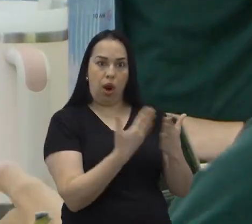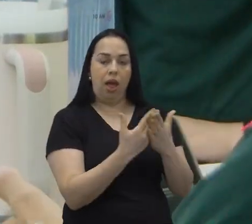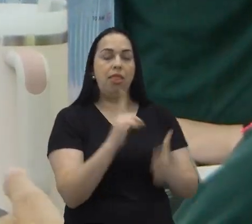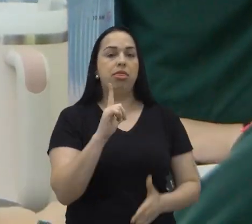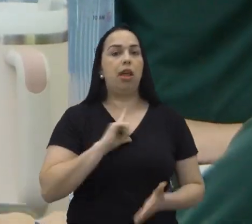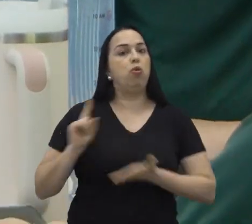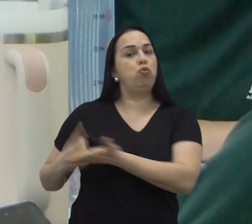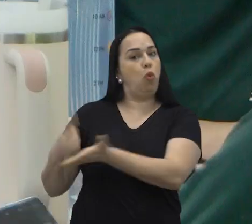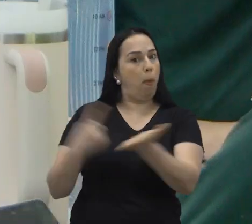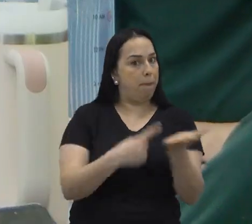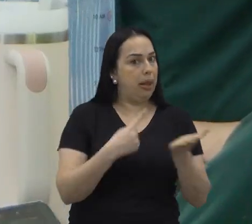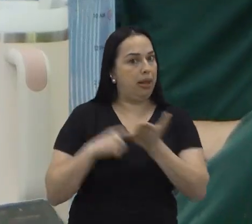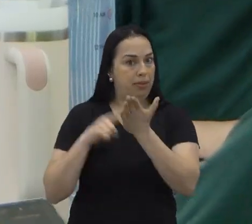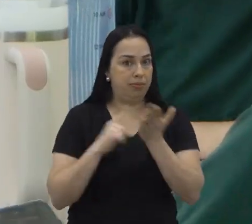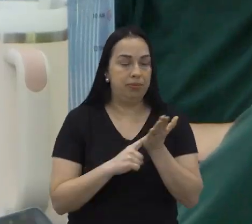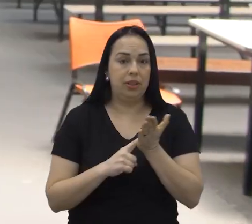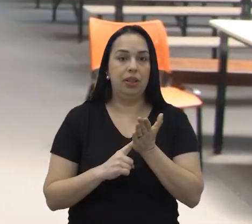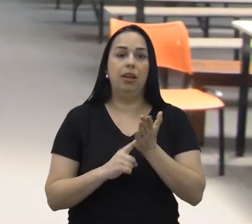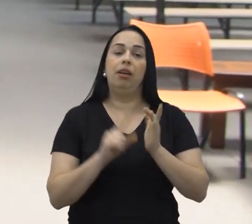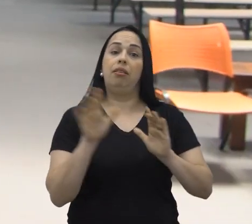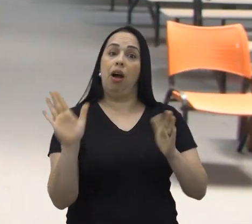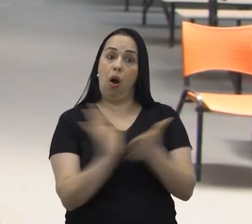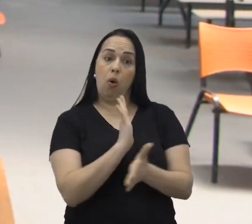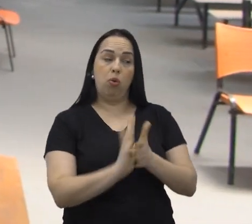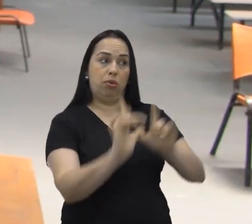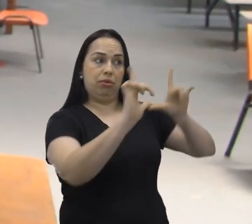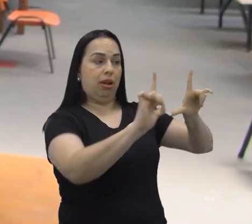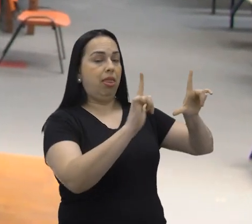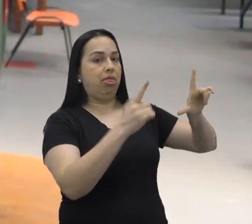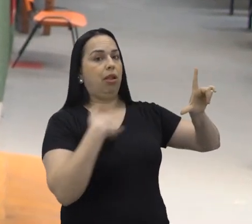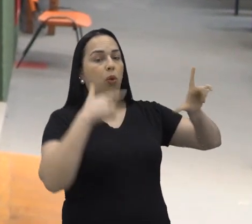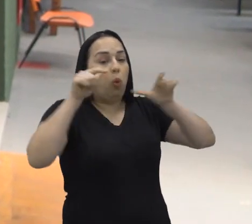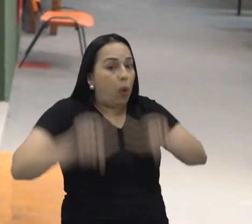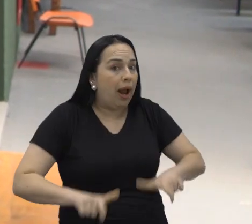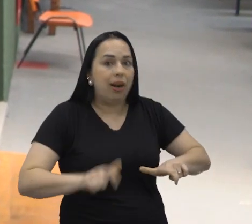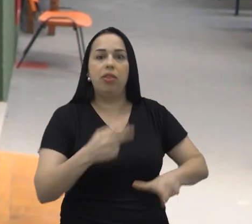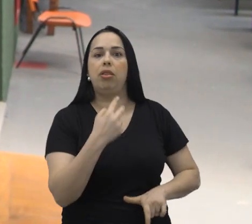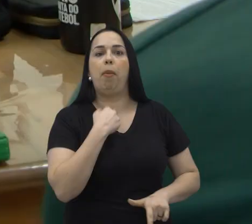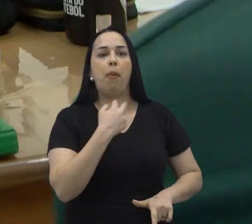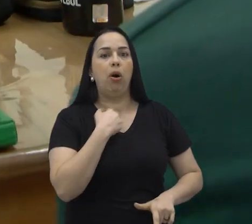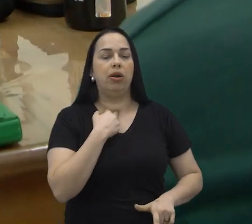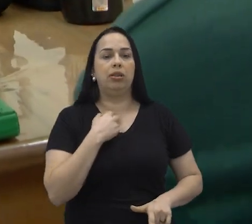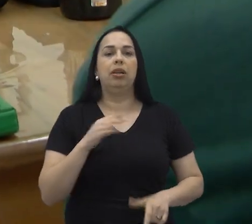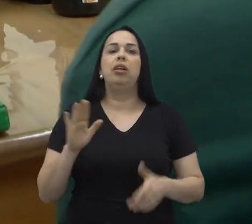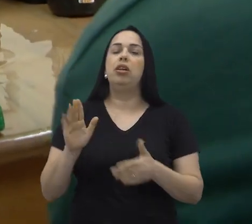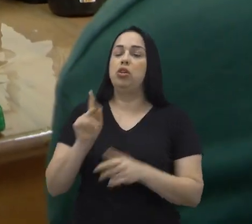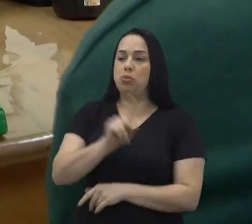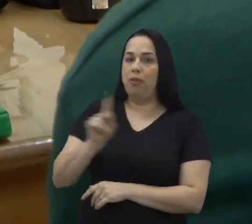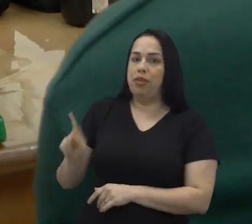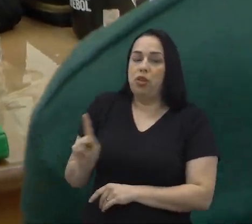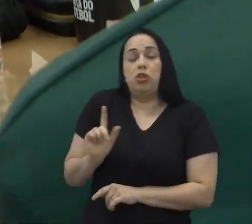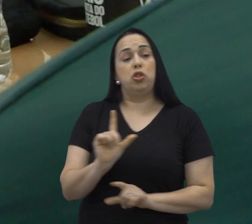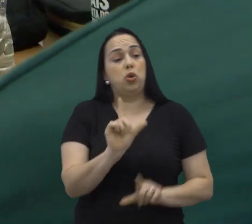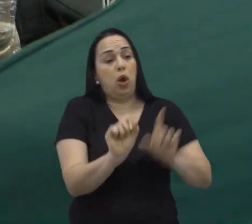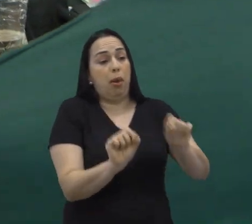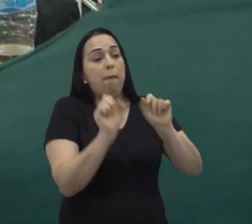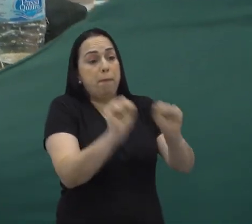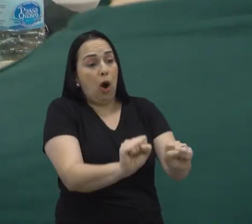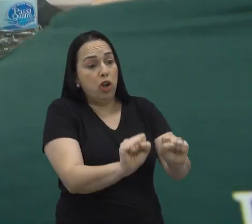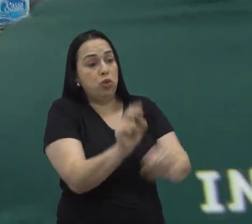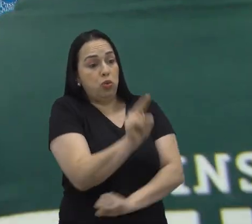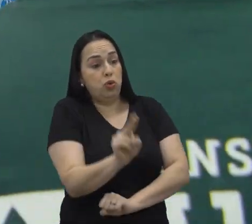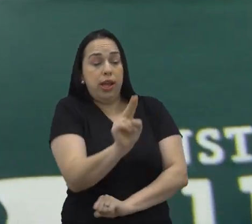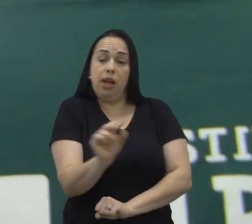essa escola tem vários combinados. Tem canto por aqui que ele não é permitido. Cada professor pode optar